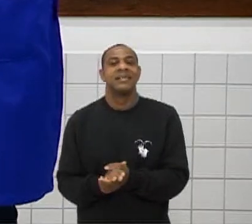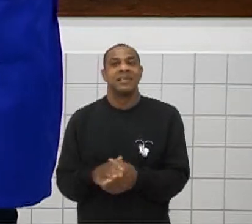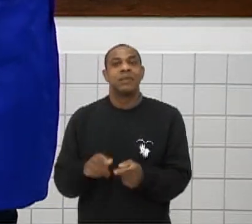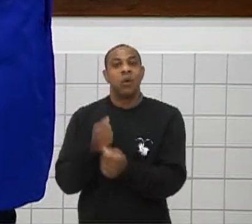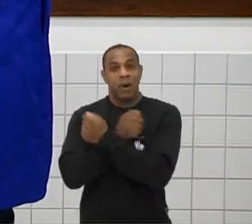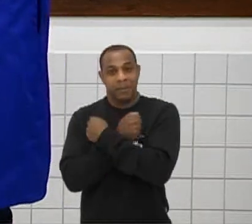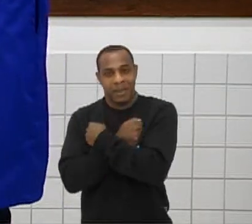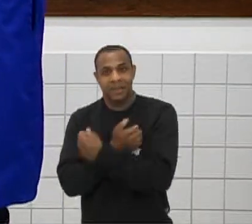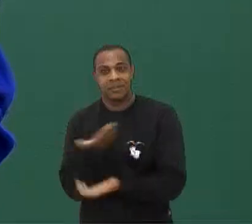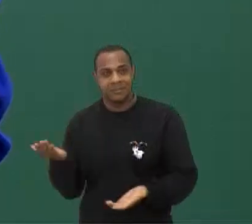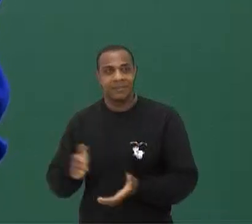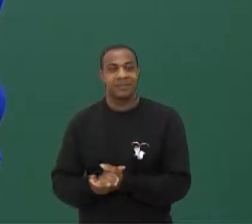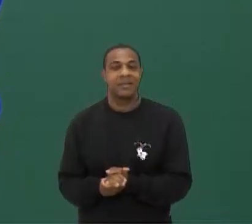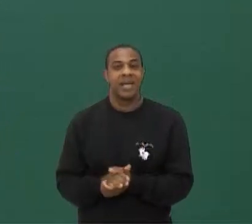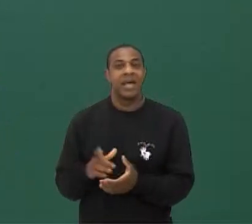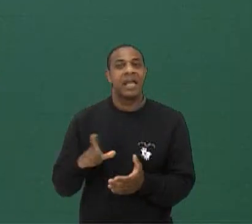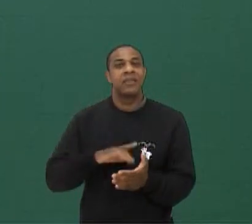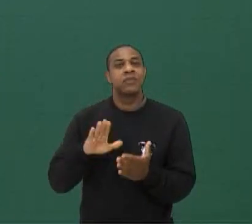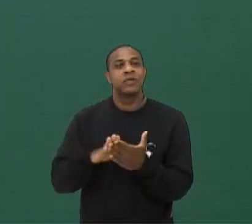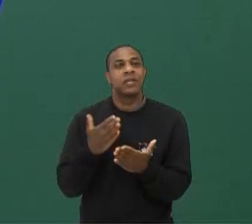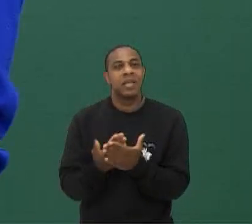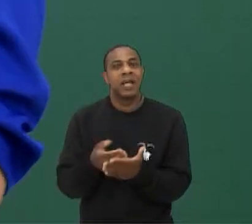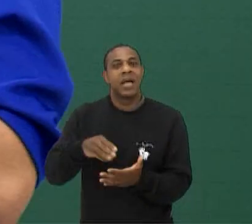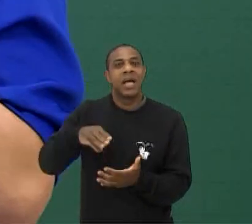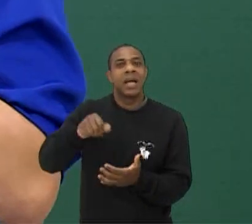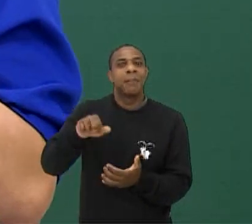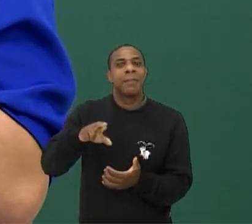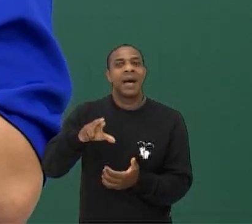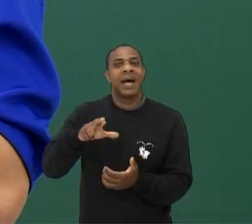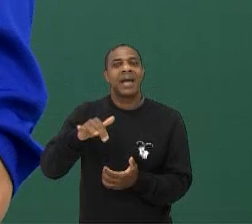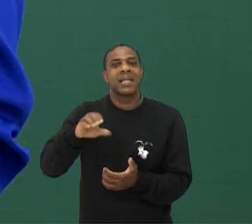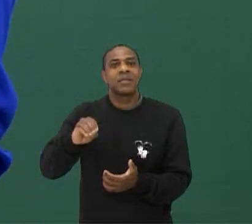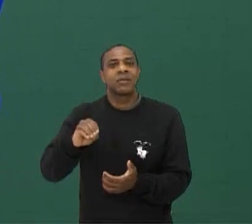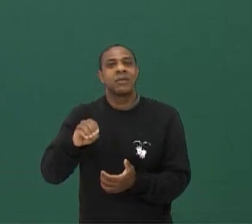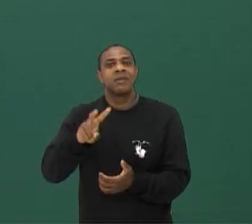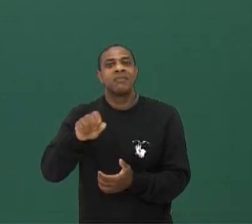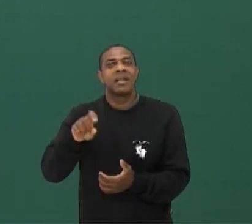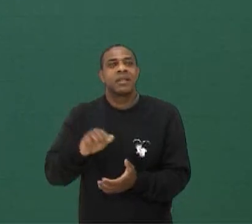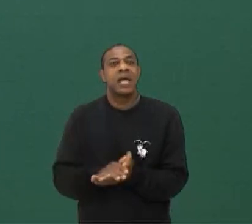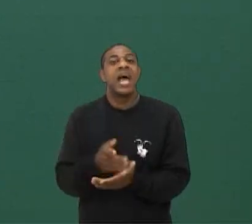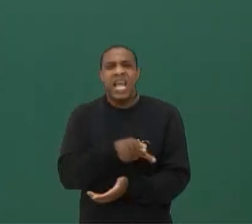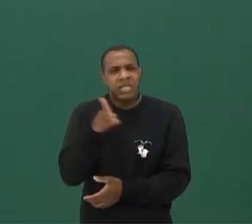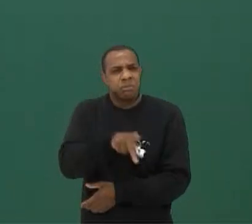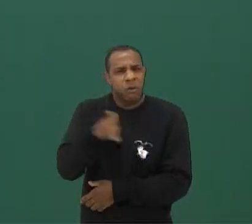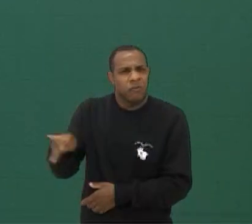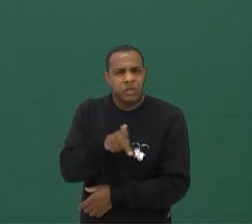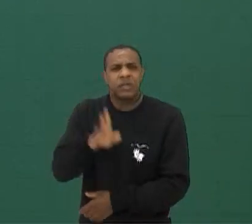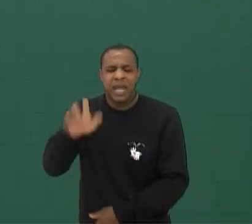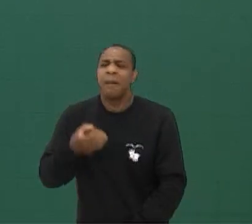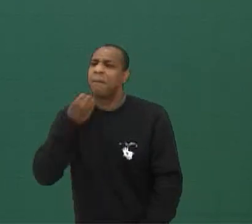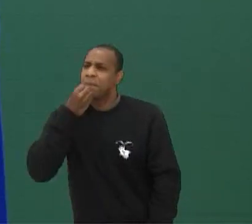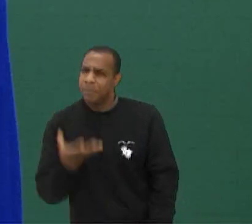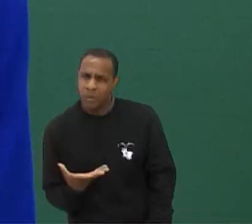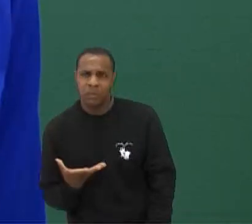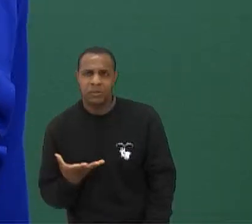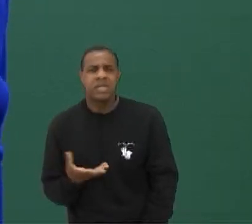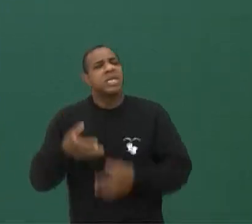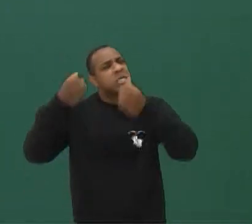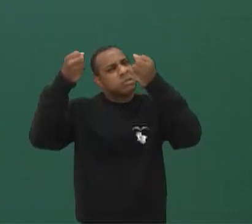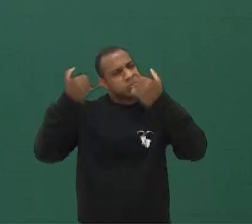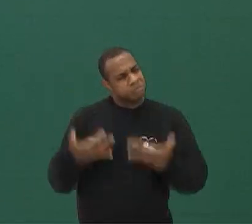abraço, galera. Tá falando o seguinte, ela é do Colégio Márcia Vaz Tostes. Esses professores são bons demais. Eles